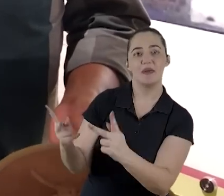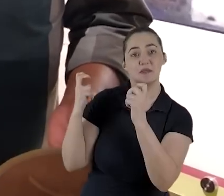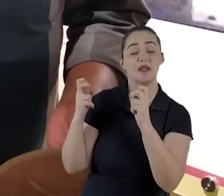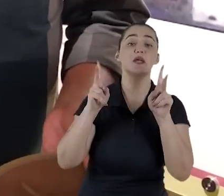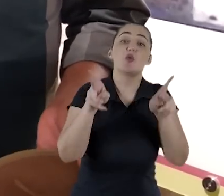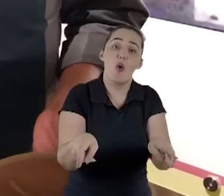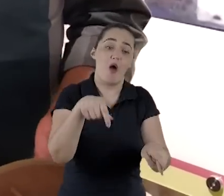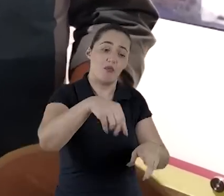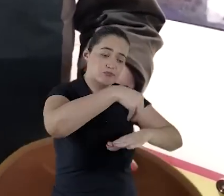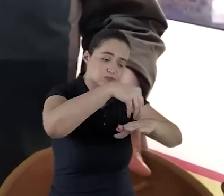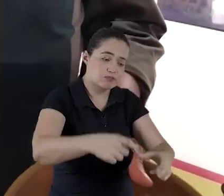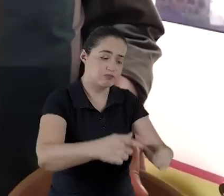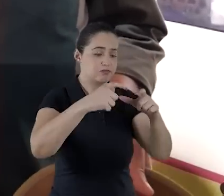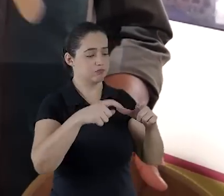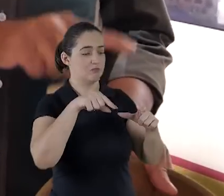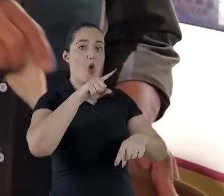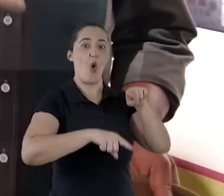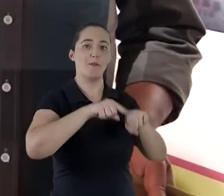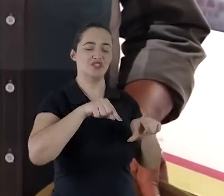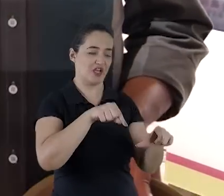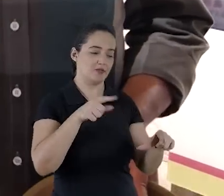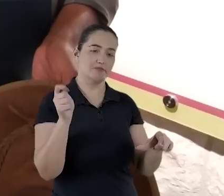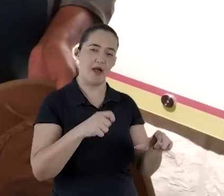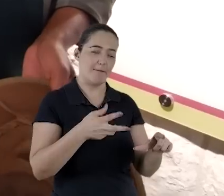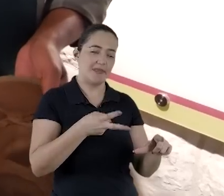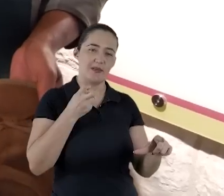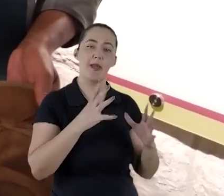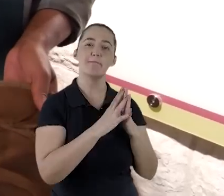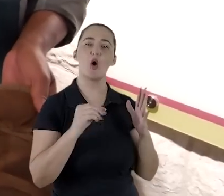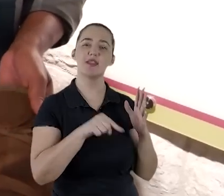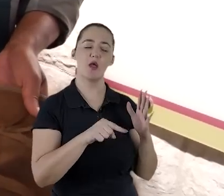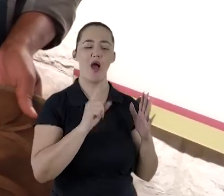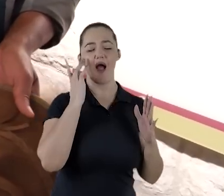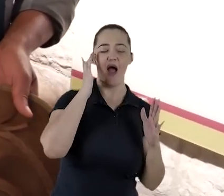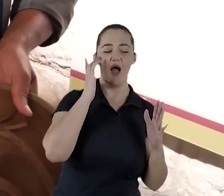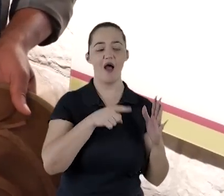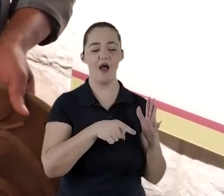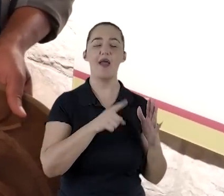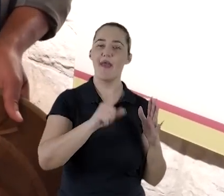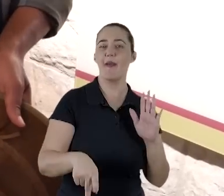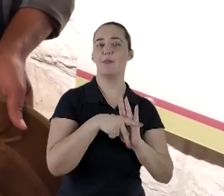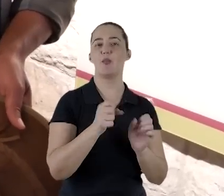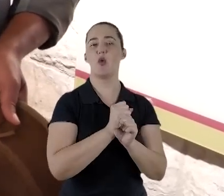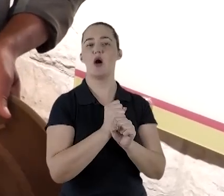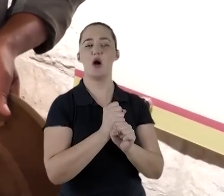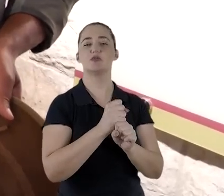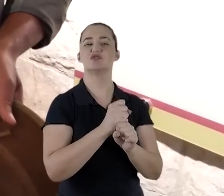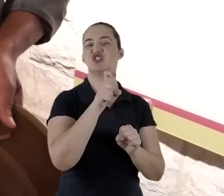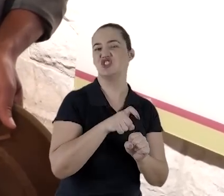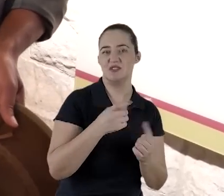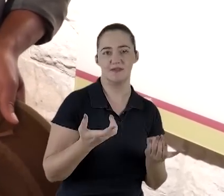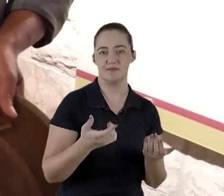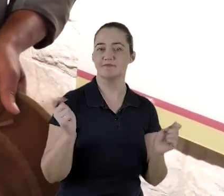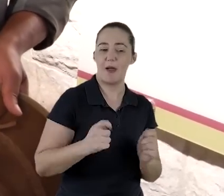o design daquele automóvel é específico daquele ano. Da mesma maneira, o estilo da arquitetura, o estilo da cerâmica, o